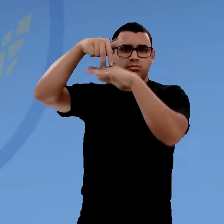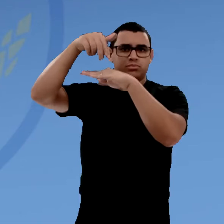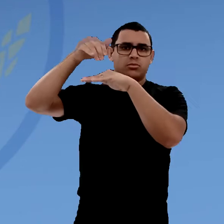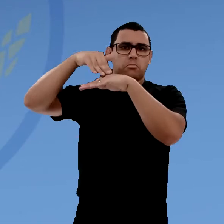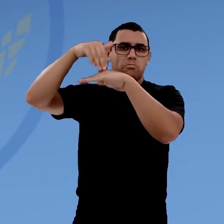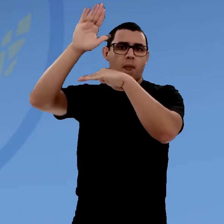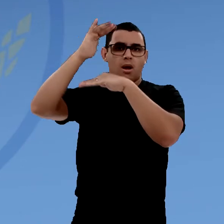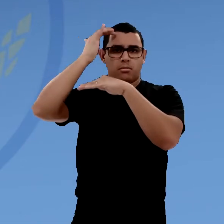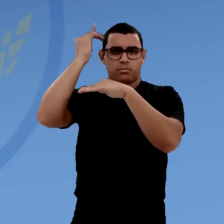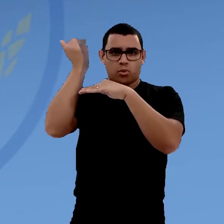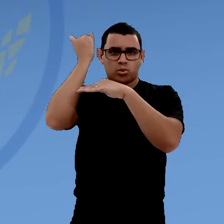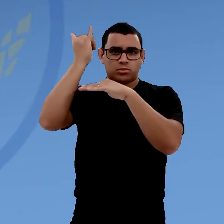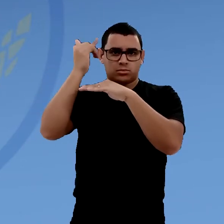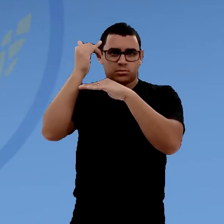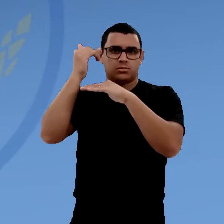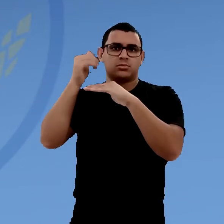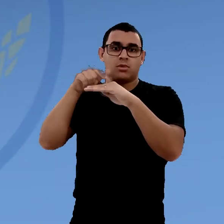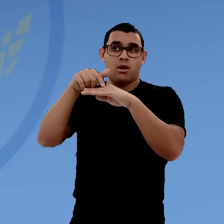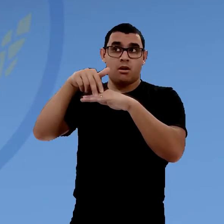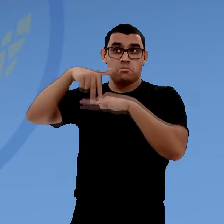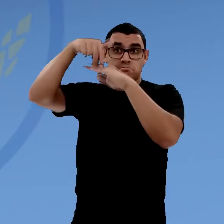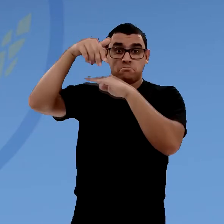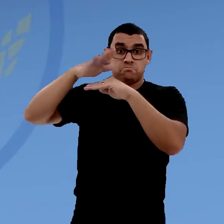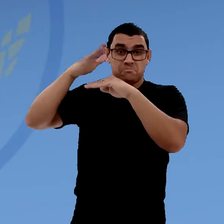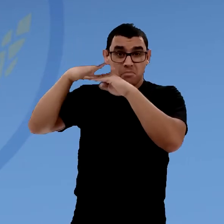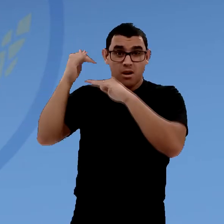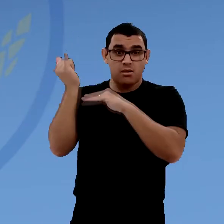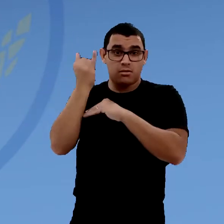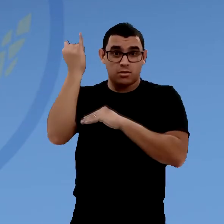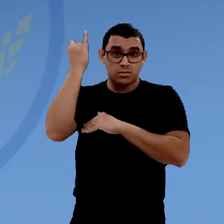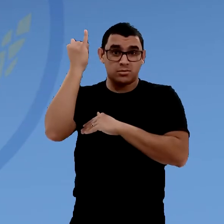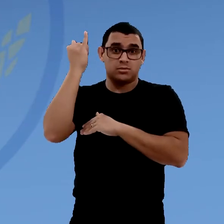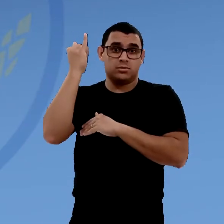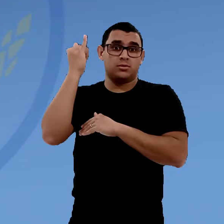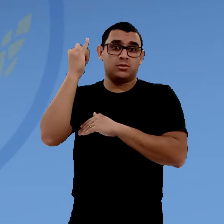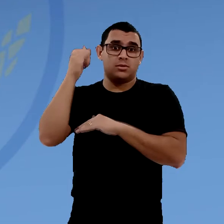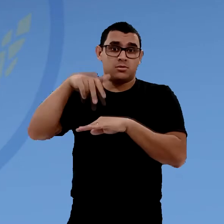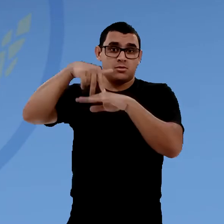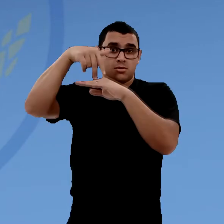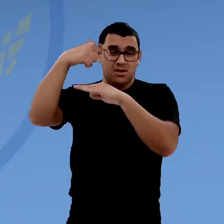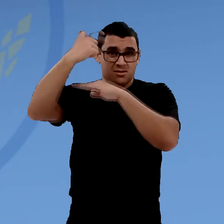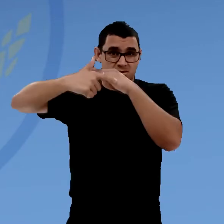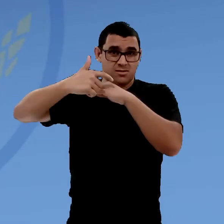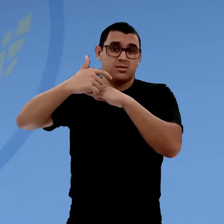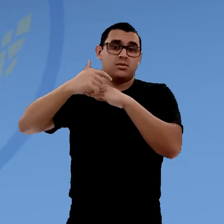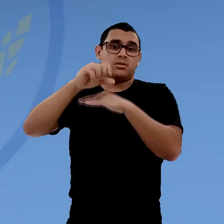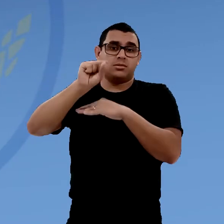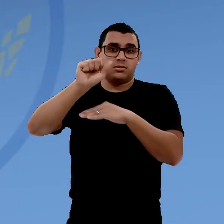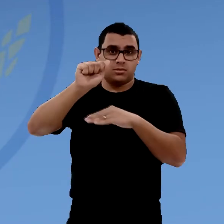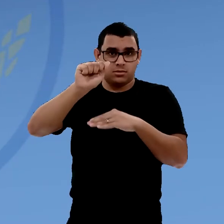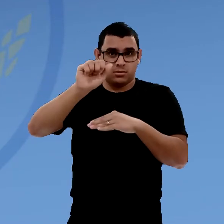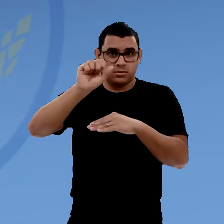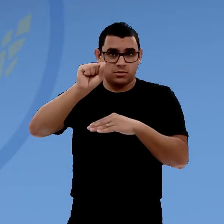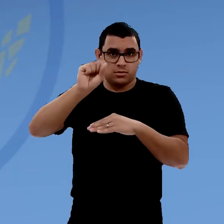status e maior importância, então, teoricamente, aquelas que têm maior status e maior importância, maior